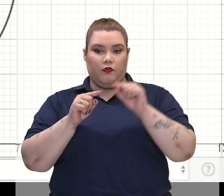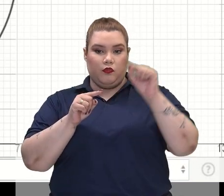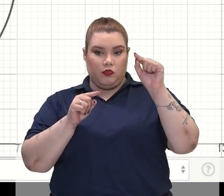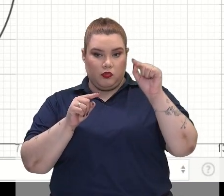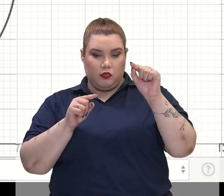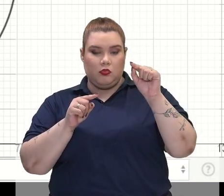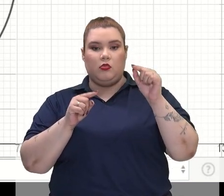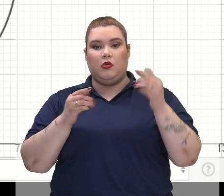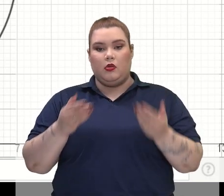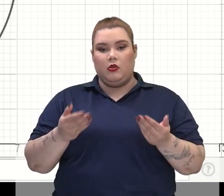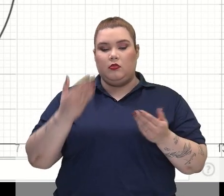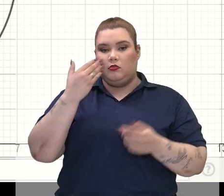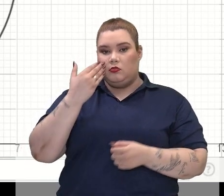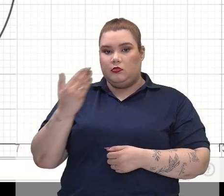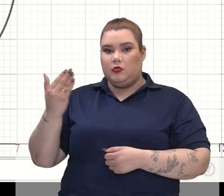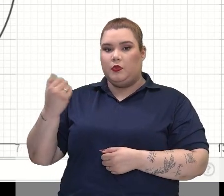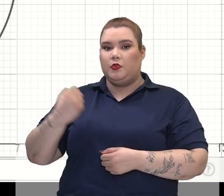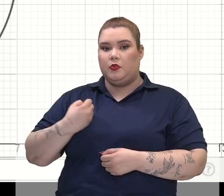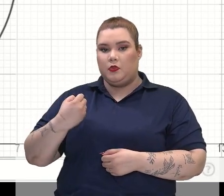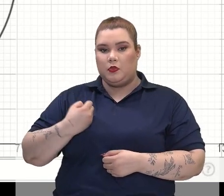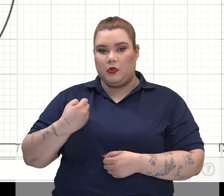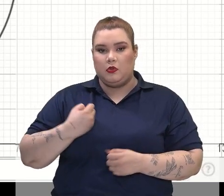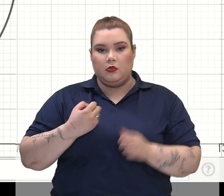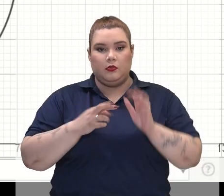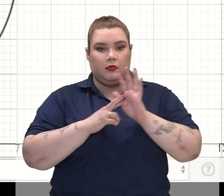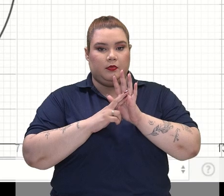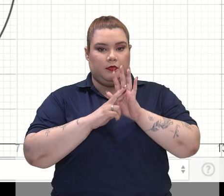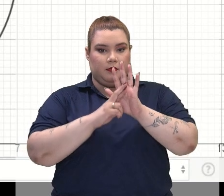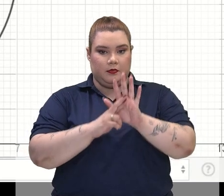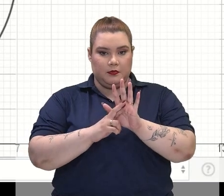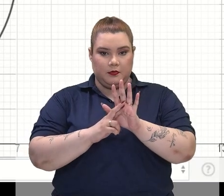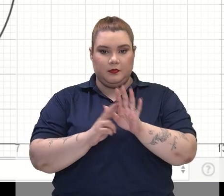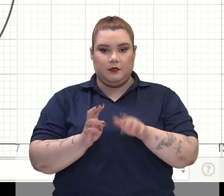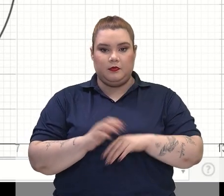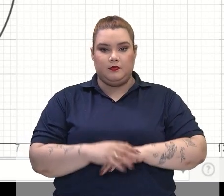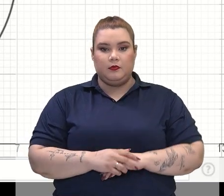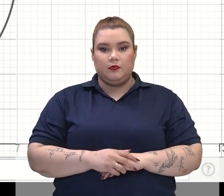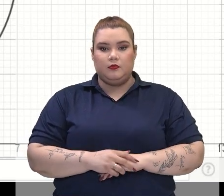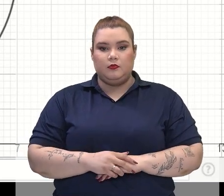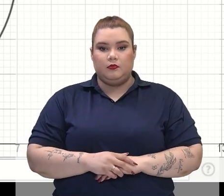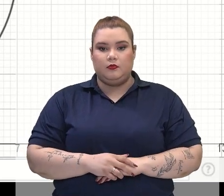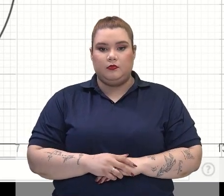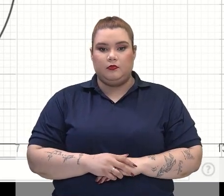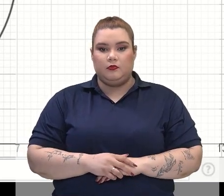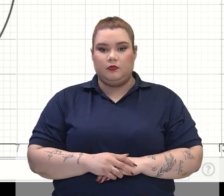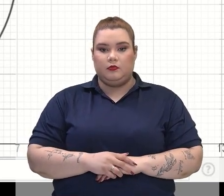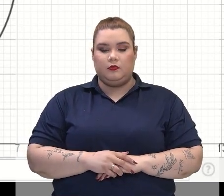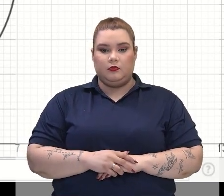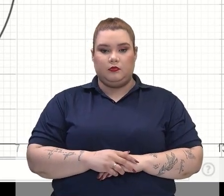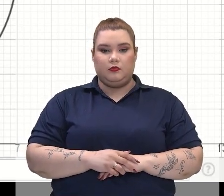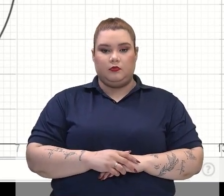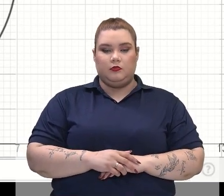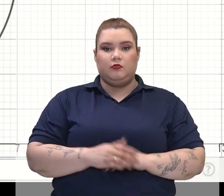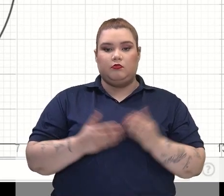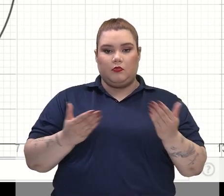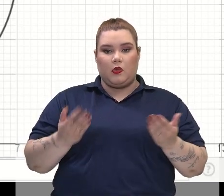G. Vamos aferir aqui, ó. Qual o valor de G?